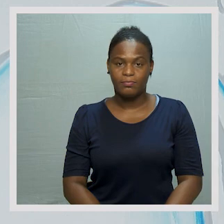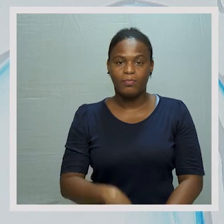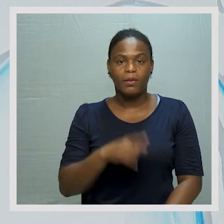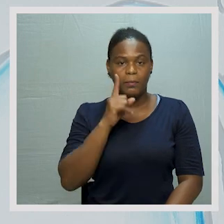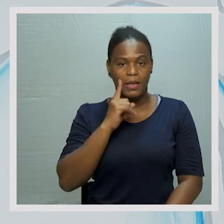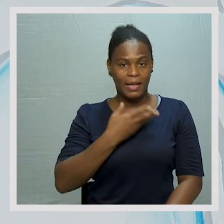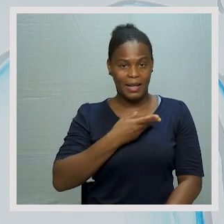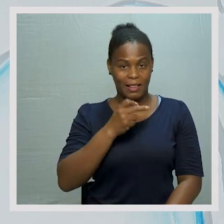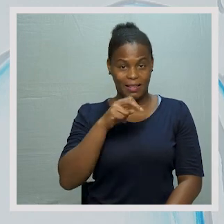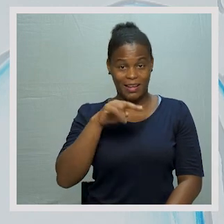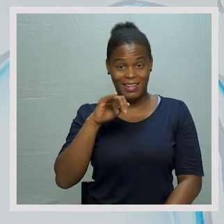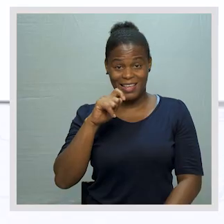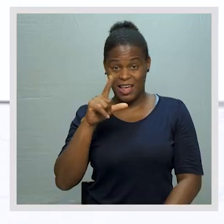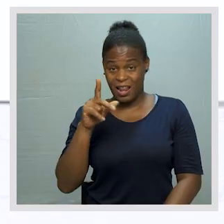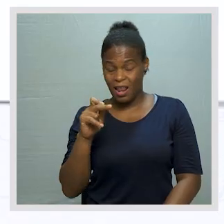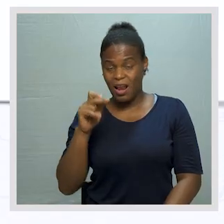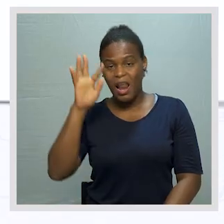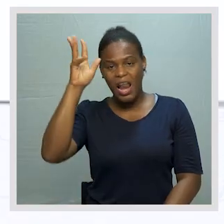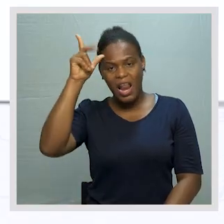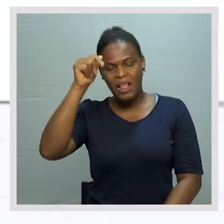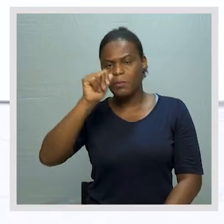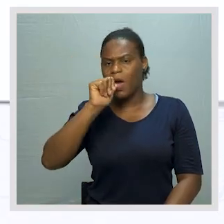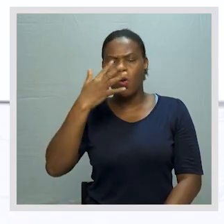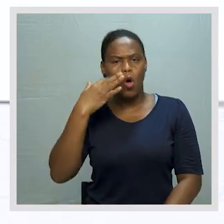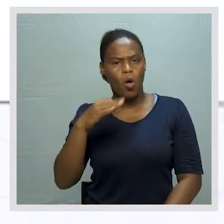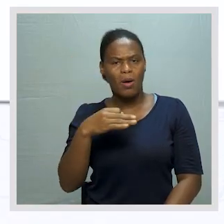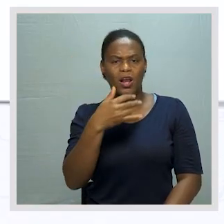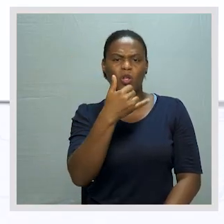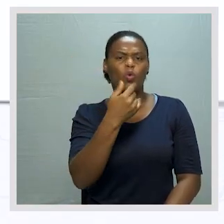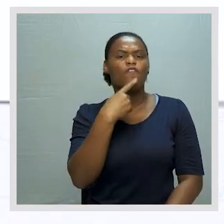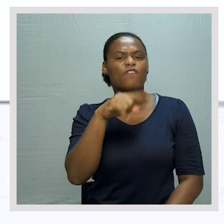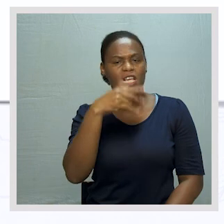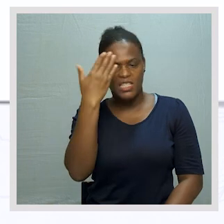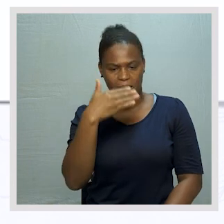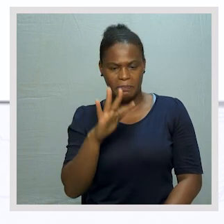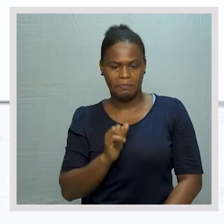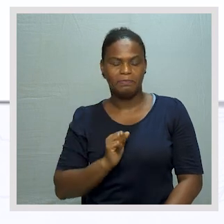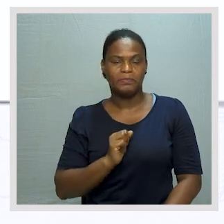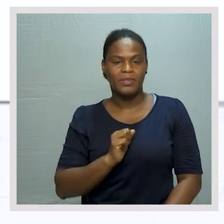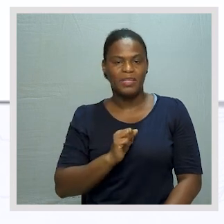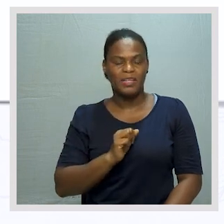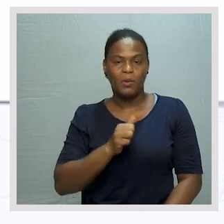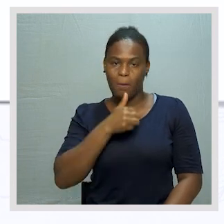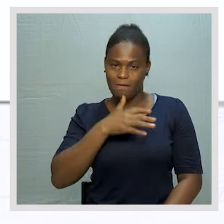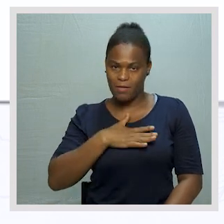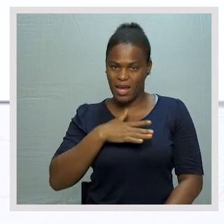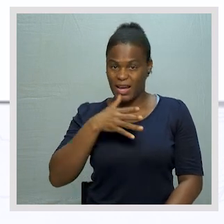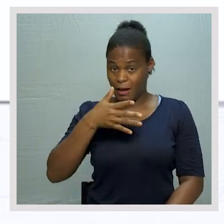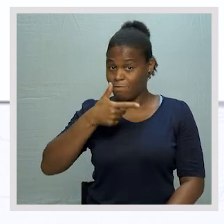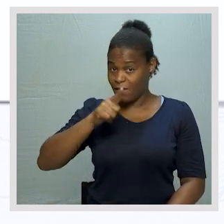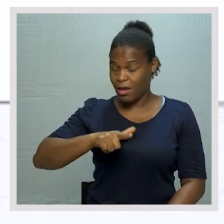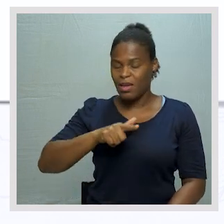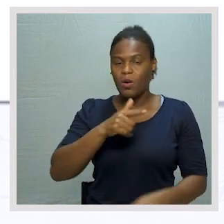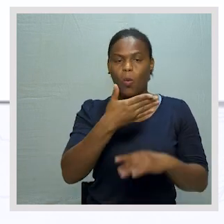A Daniela bebe leite, normalmente, 2 vezes por dia. Ao pequeno almoço,